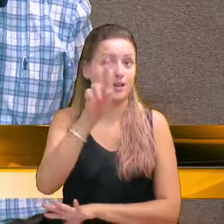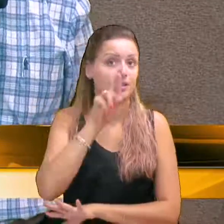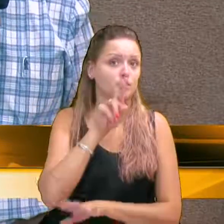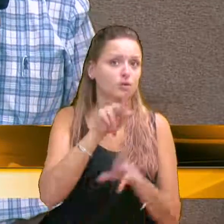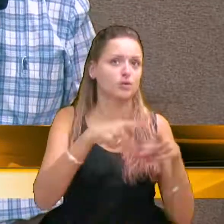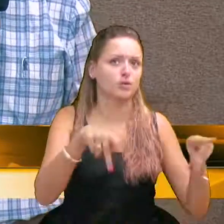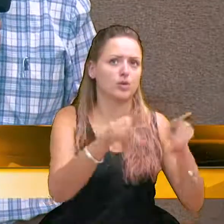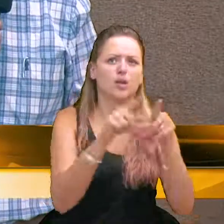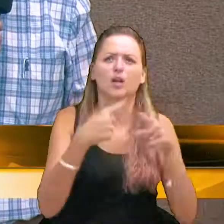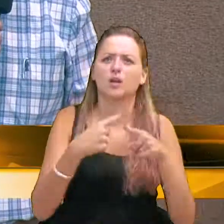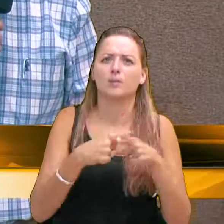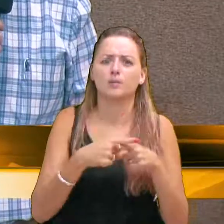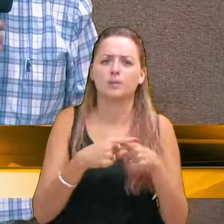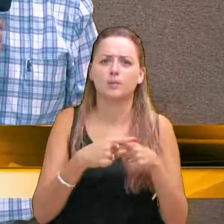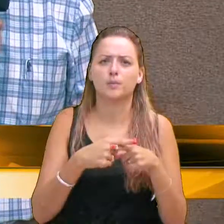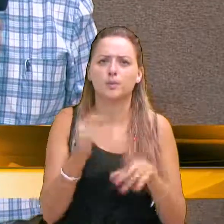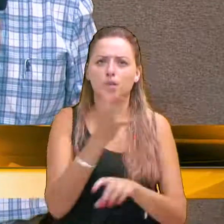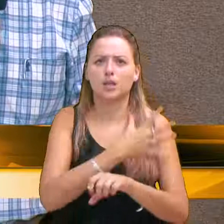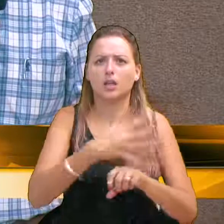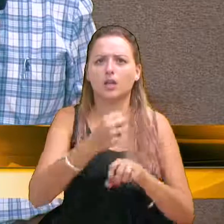que a Copa do Mundo?